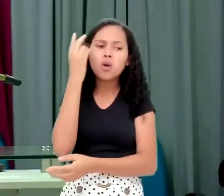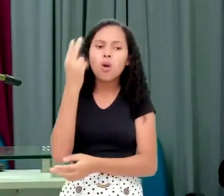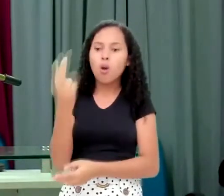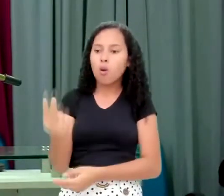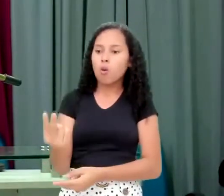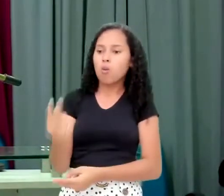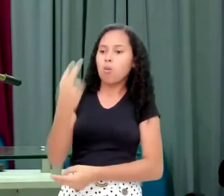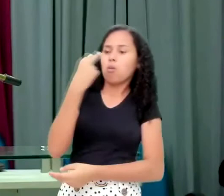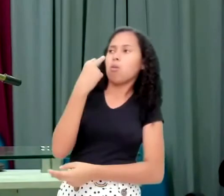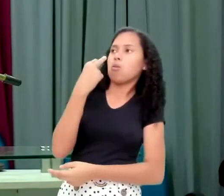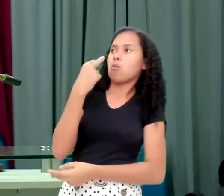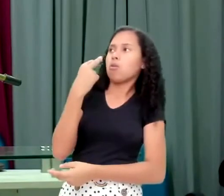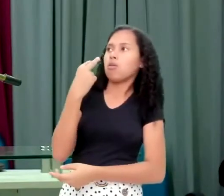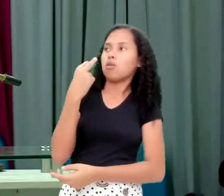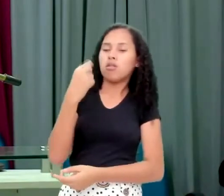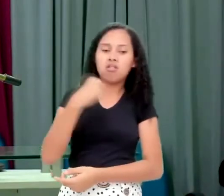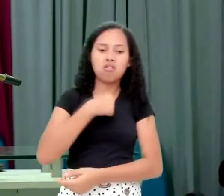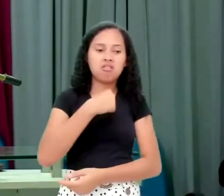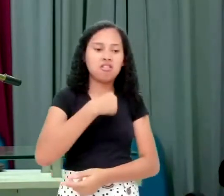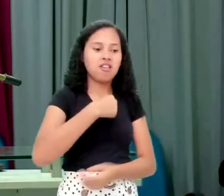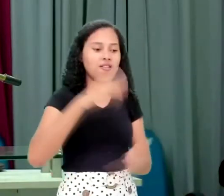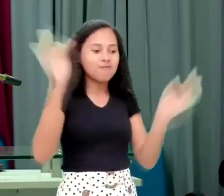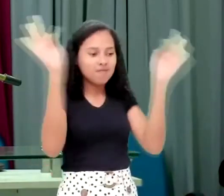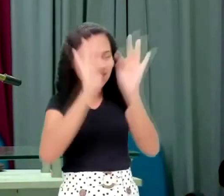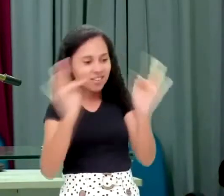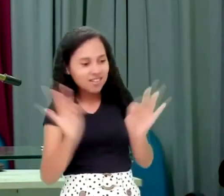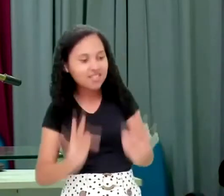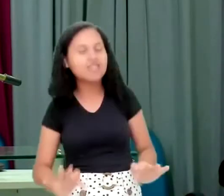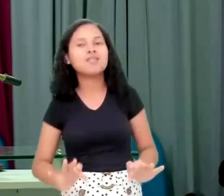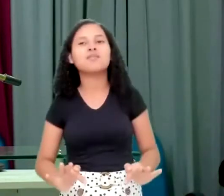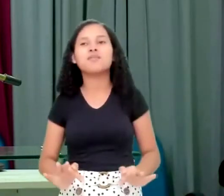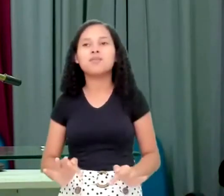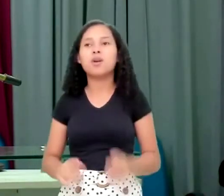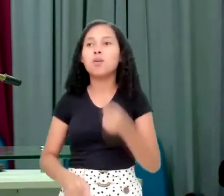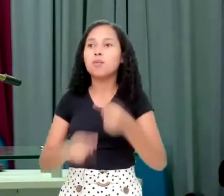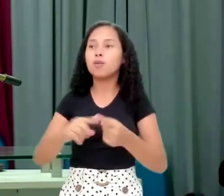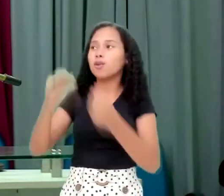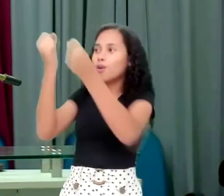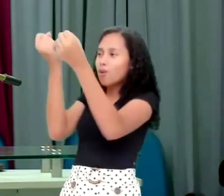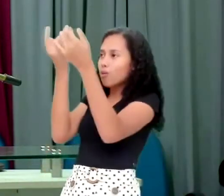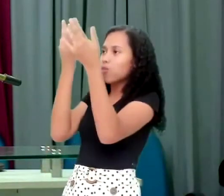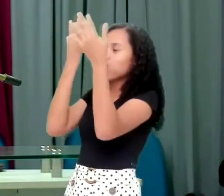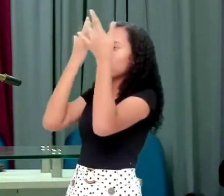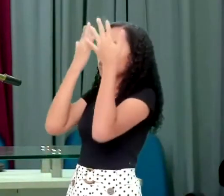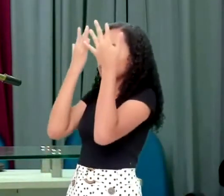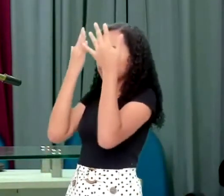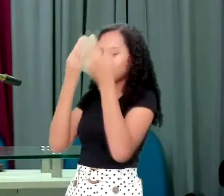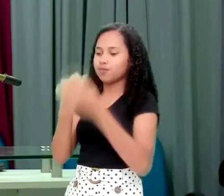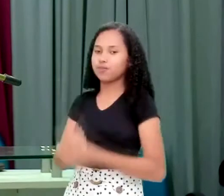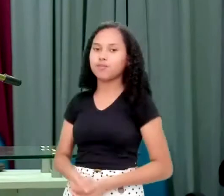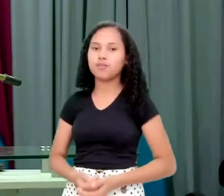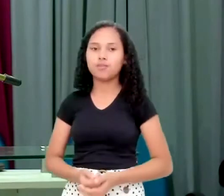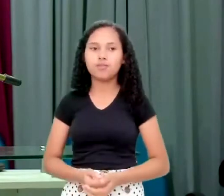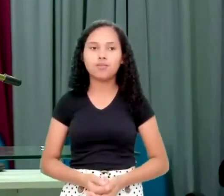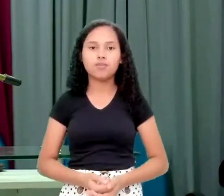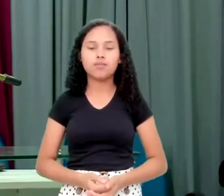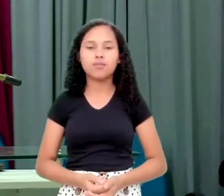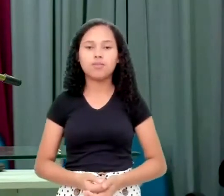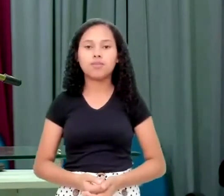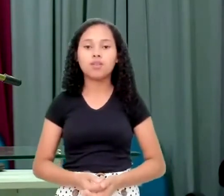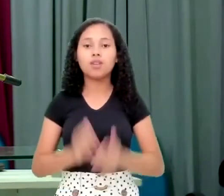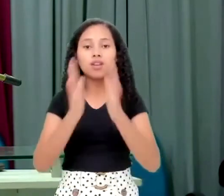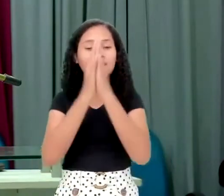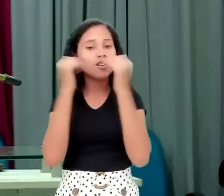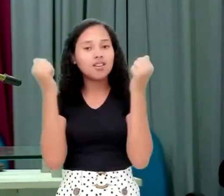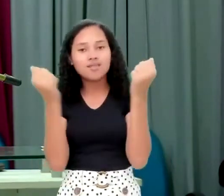mim e vão dizer que eu sou feliz porque o Senhor tem me abençoado. Aleluia, aleluia.